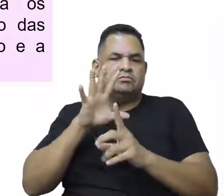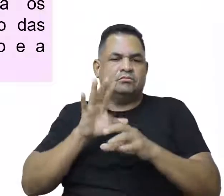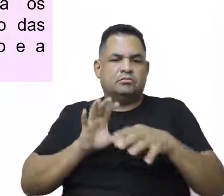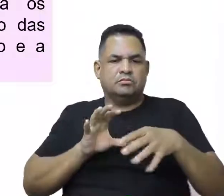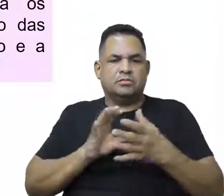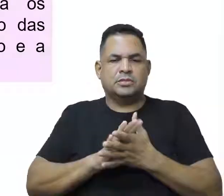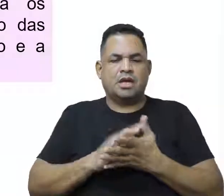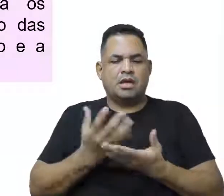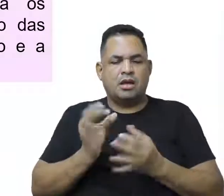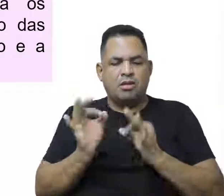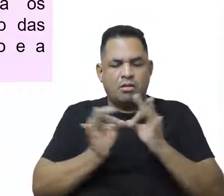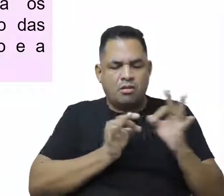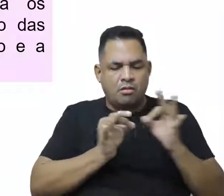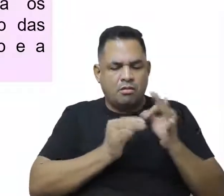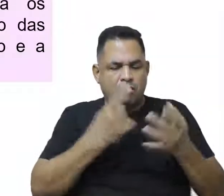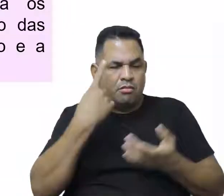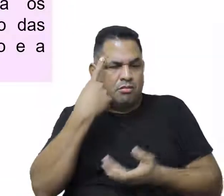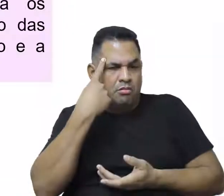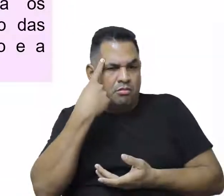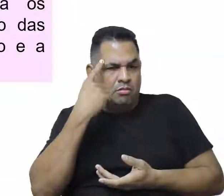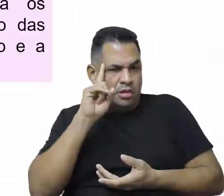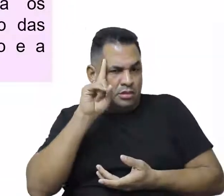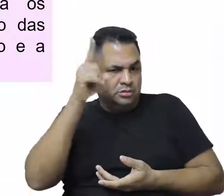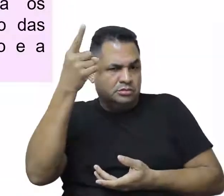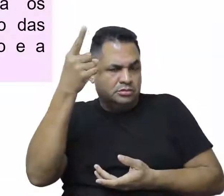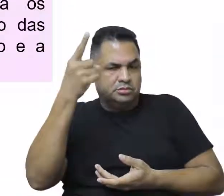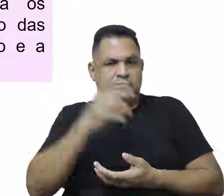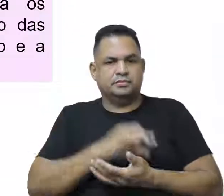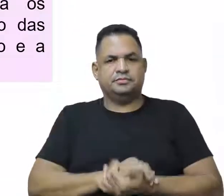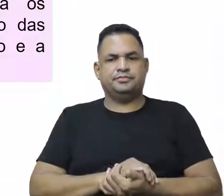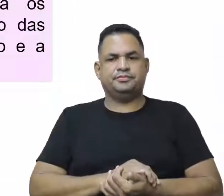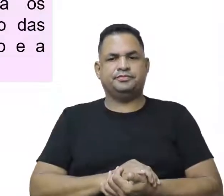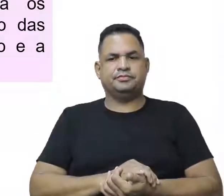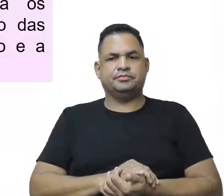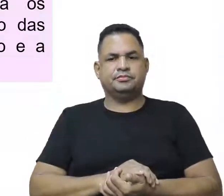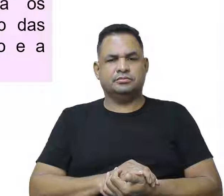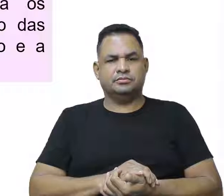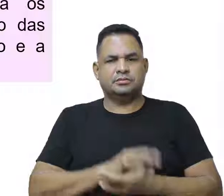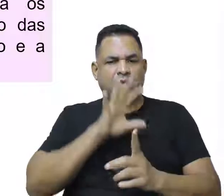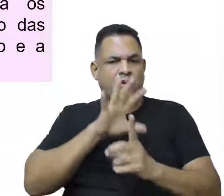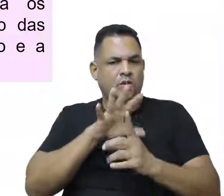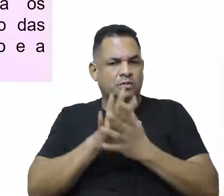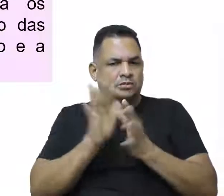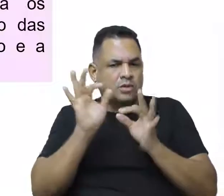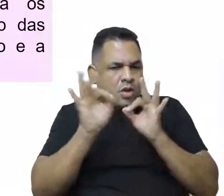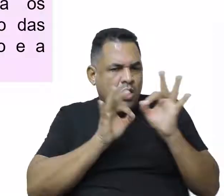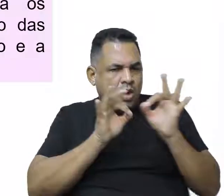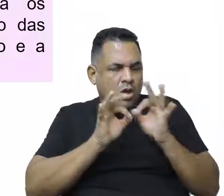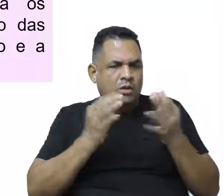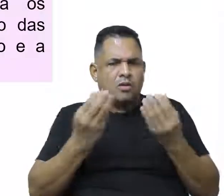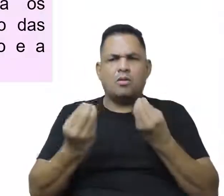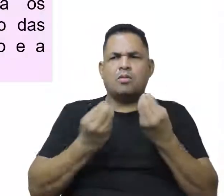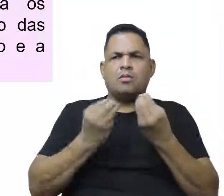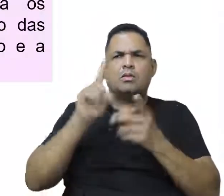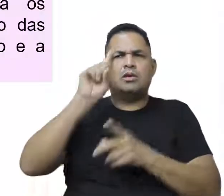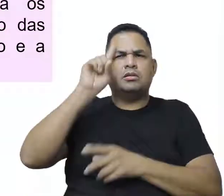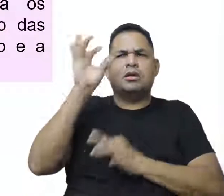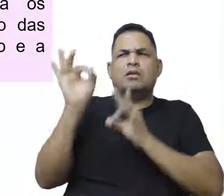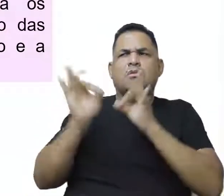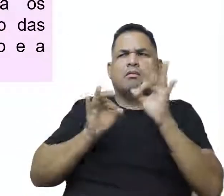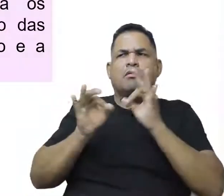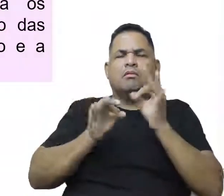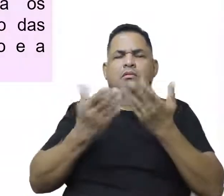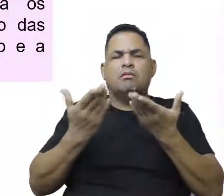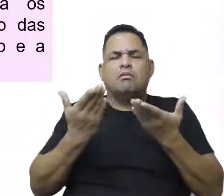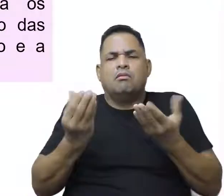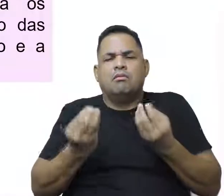formação das ideias. Olha só, isso é importante. São elementos que interferem na formação, como que as ideias se formam,